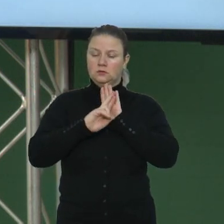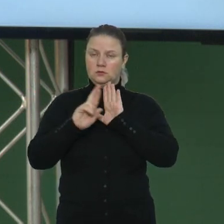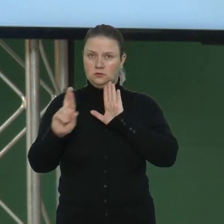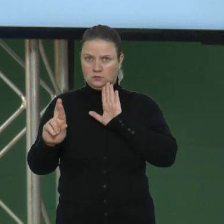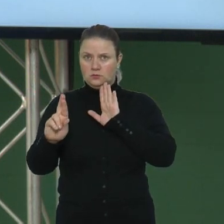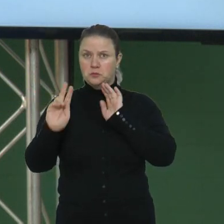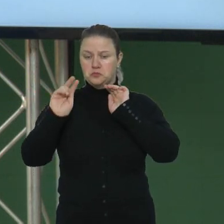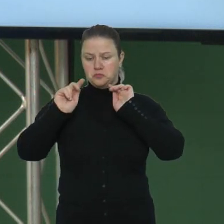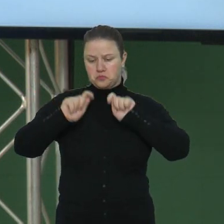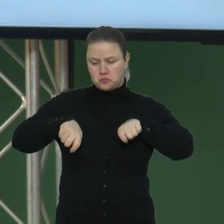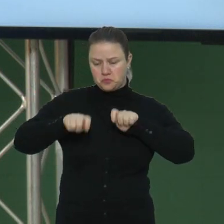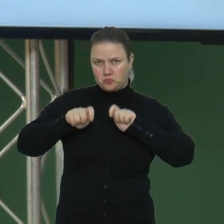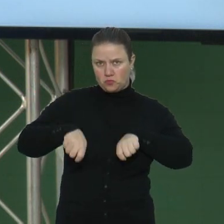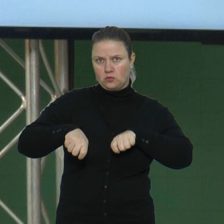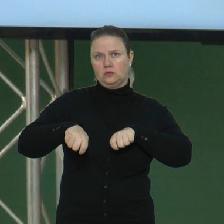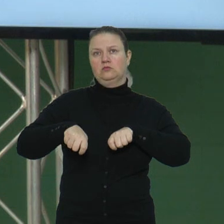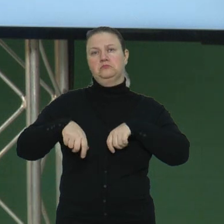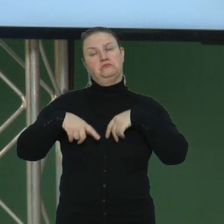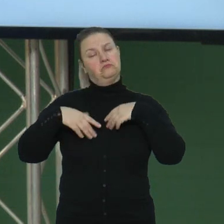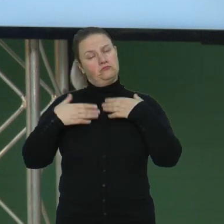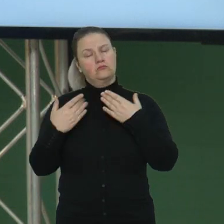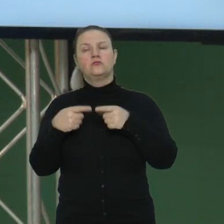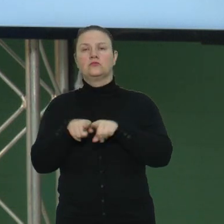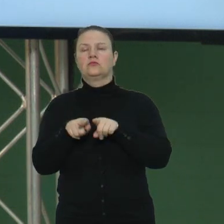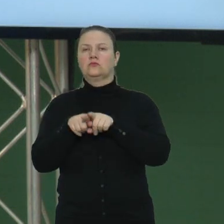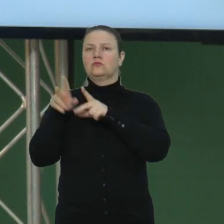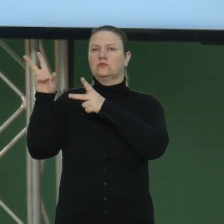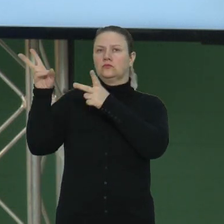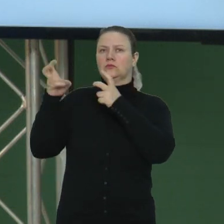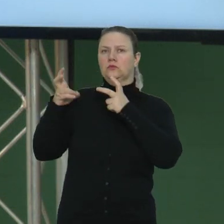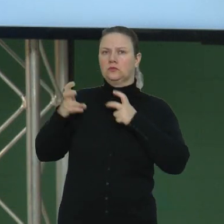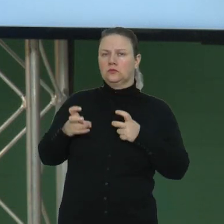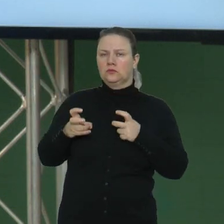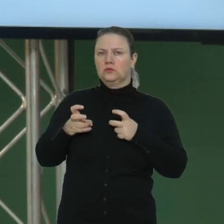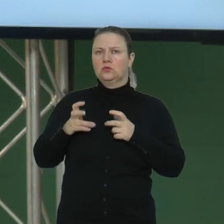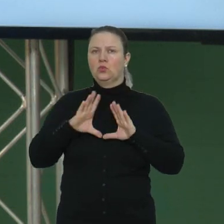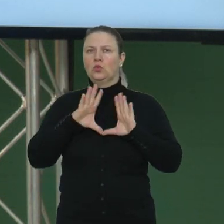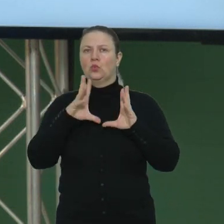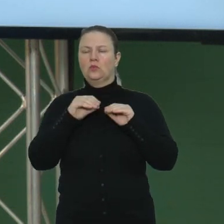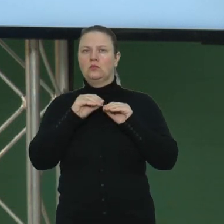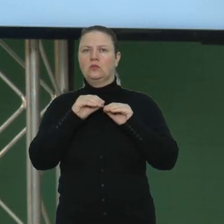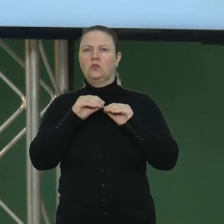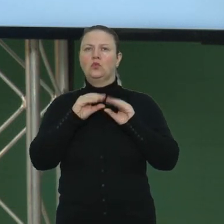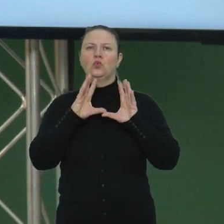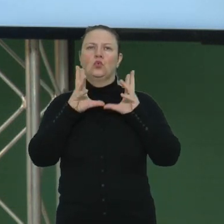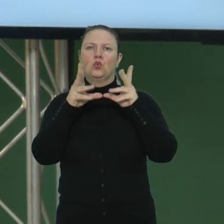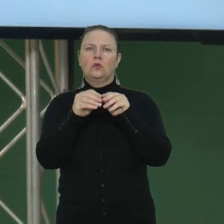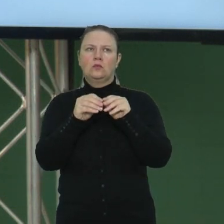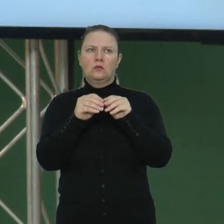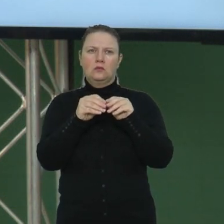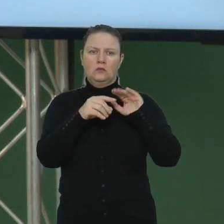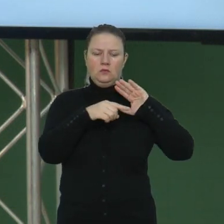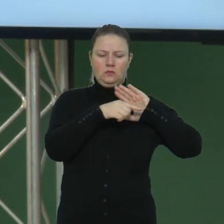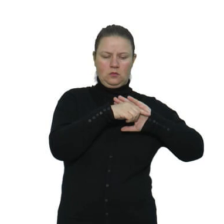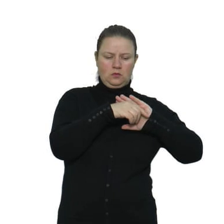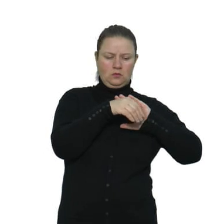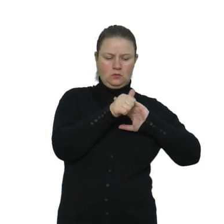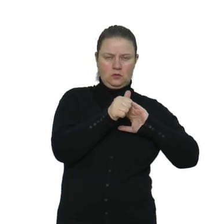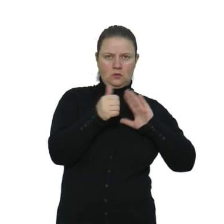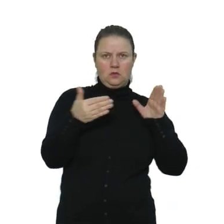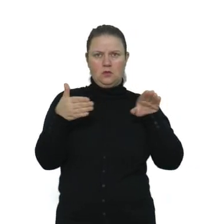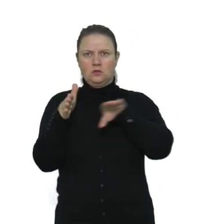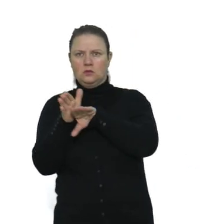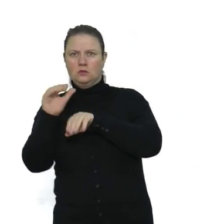na minha possibilidade, na minha resposta. Percebam que é tudo que está entre o menos a até o a, o valor